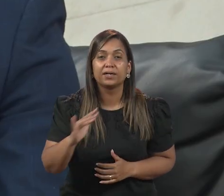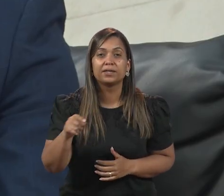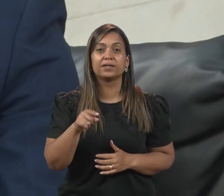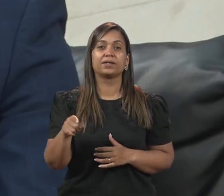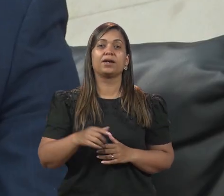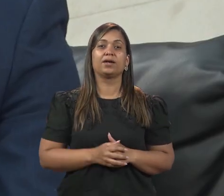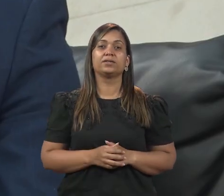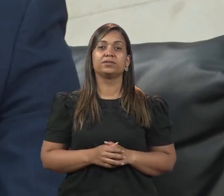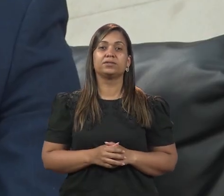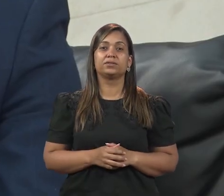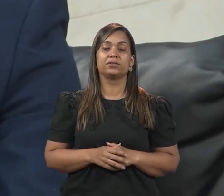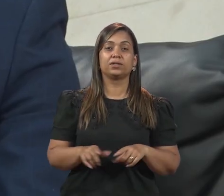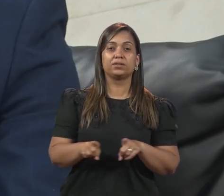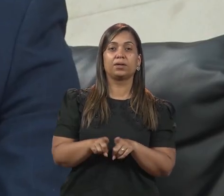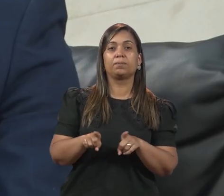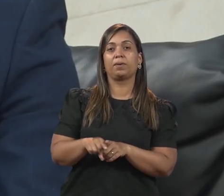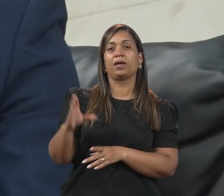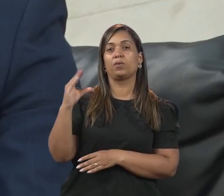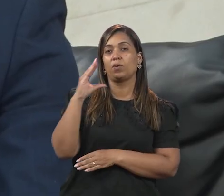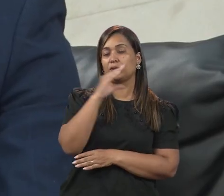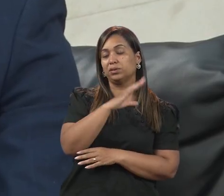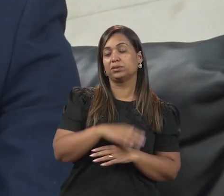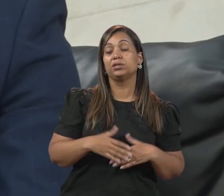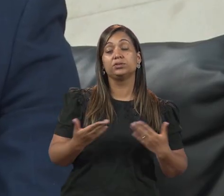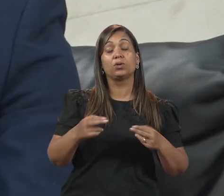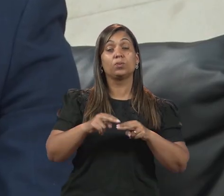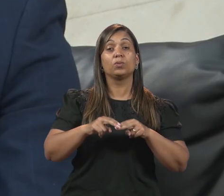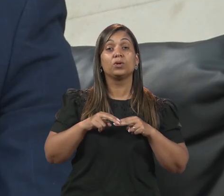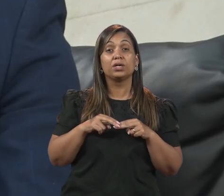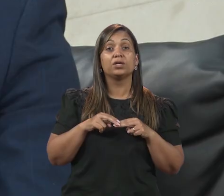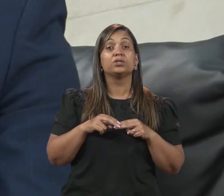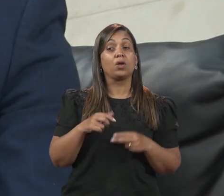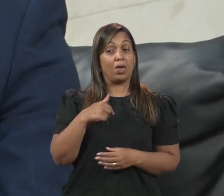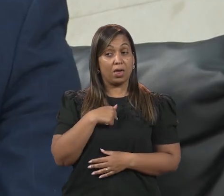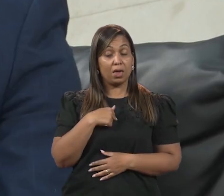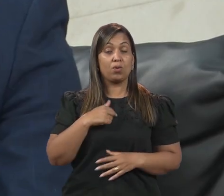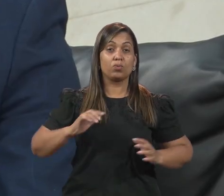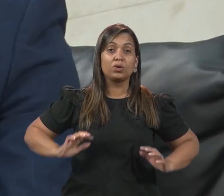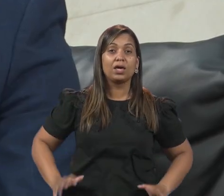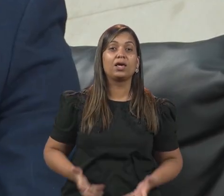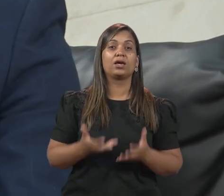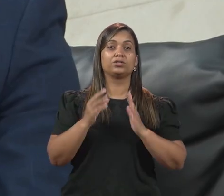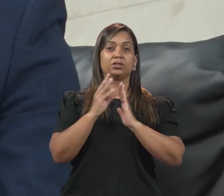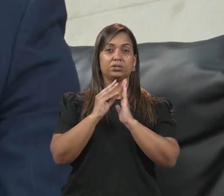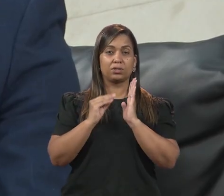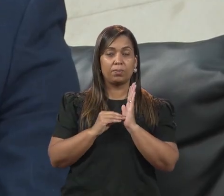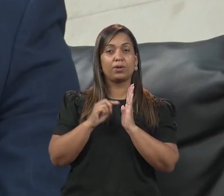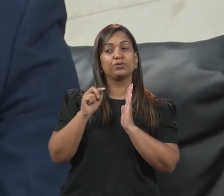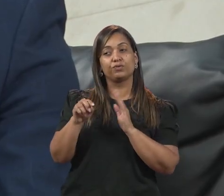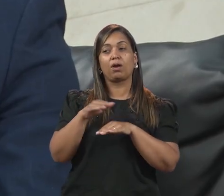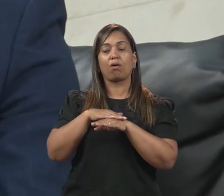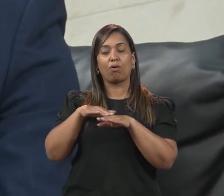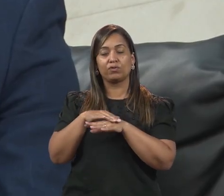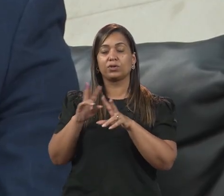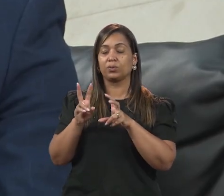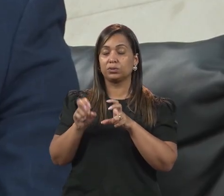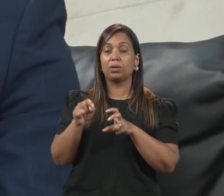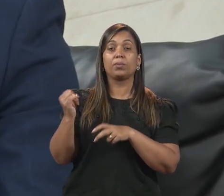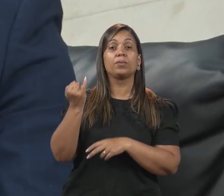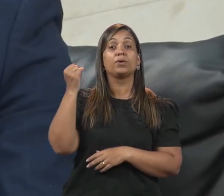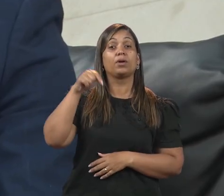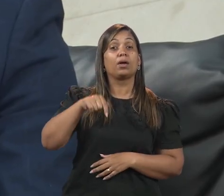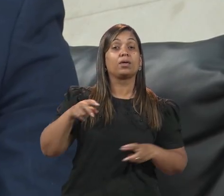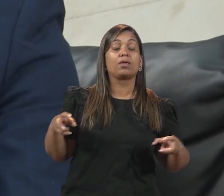relacionada à criança e o adolescente, e por isso eu, engajado nessa pauta, fui lá tratar desse assunto. É importante